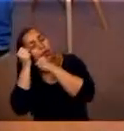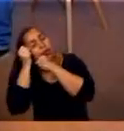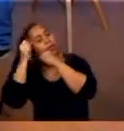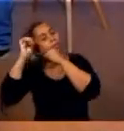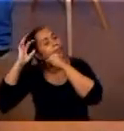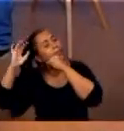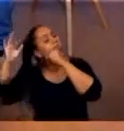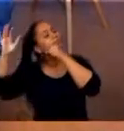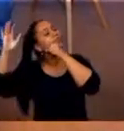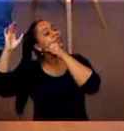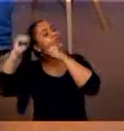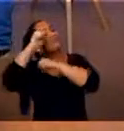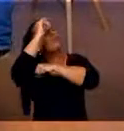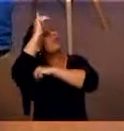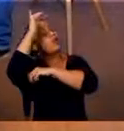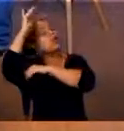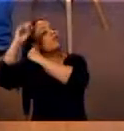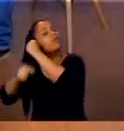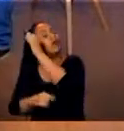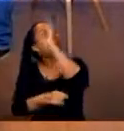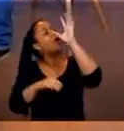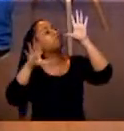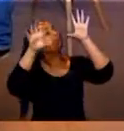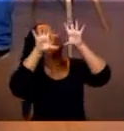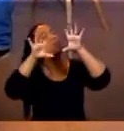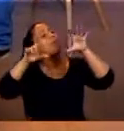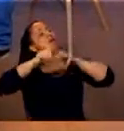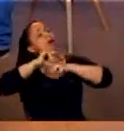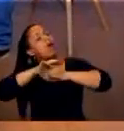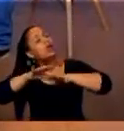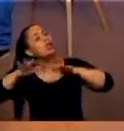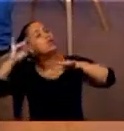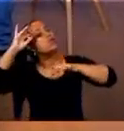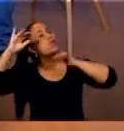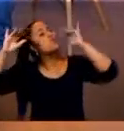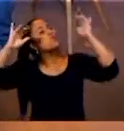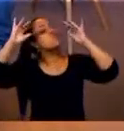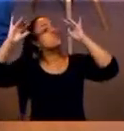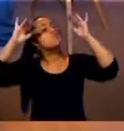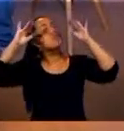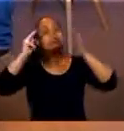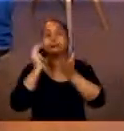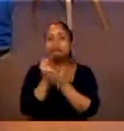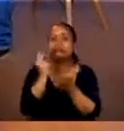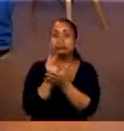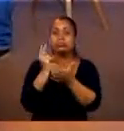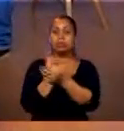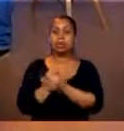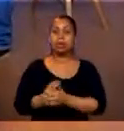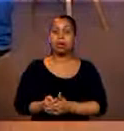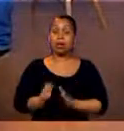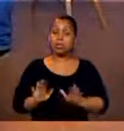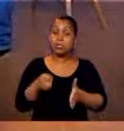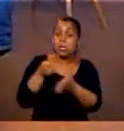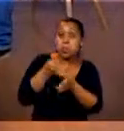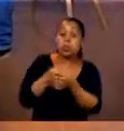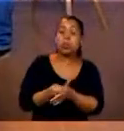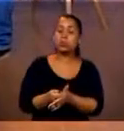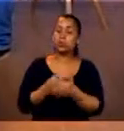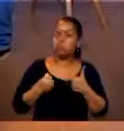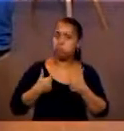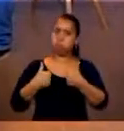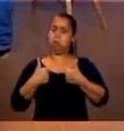ambiente e tem uma luta saudável, porque não é uma luta agressiva. E isso